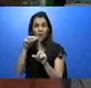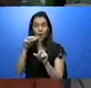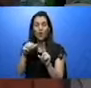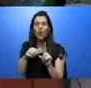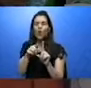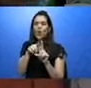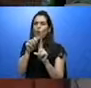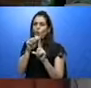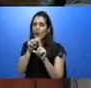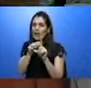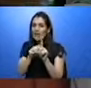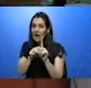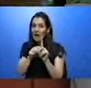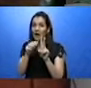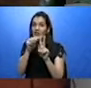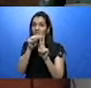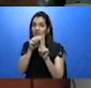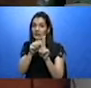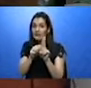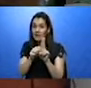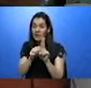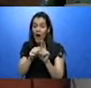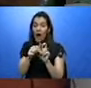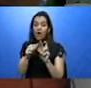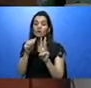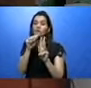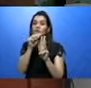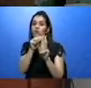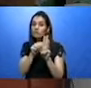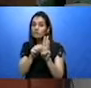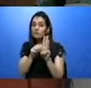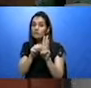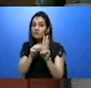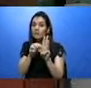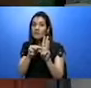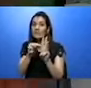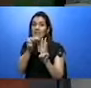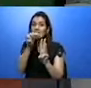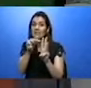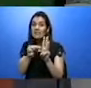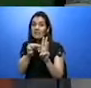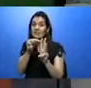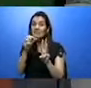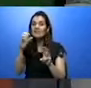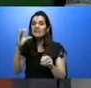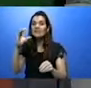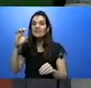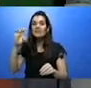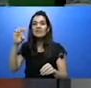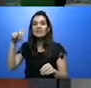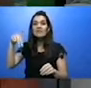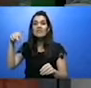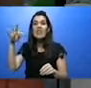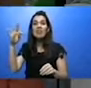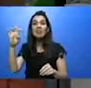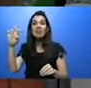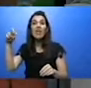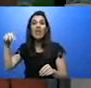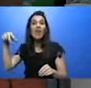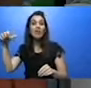que é representado pela placa, né? Uma centena, 100 unidades dessa. Ó, eu tenho 100